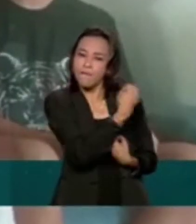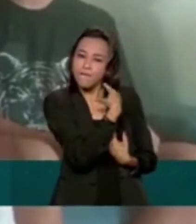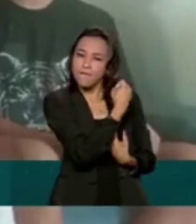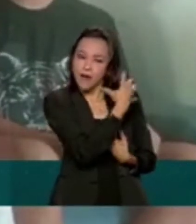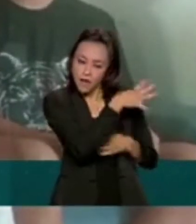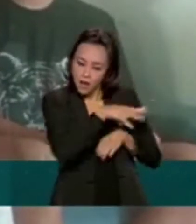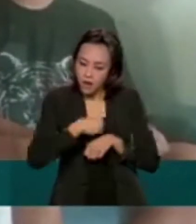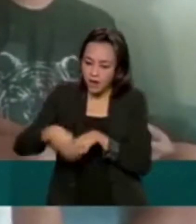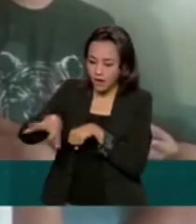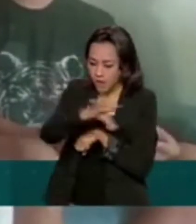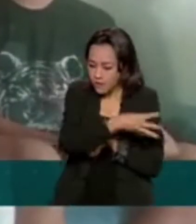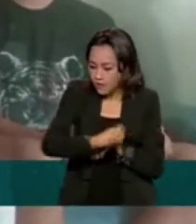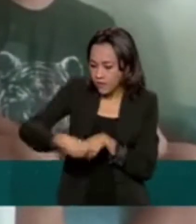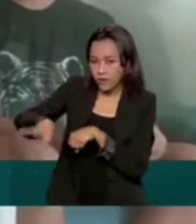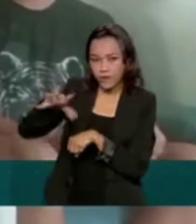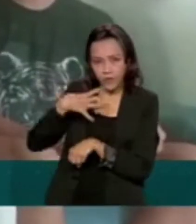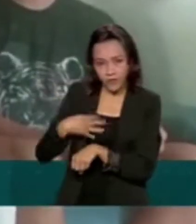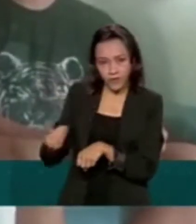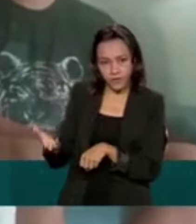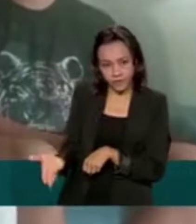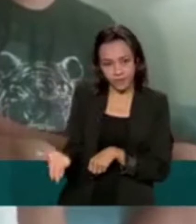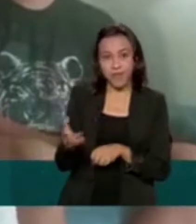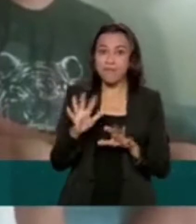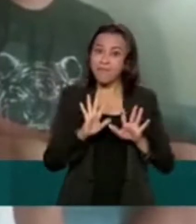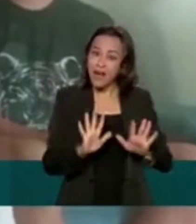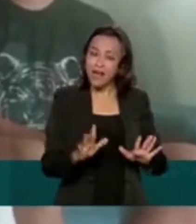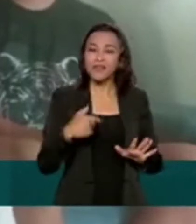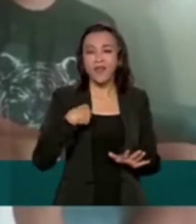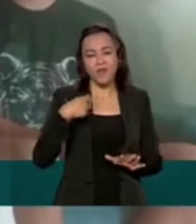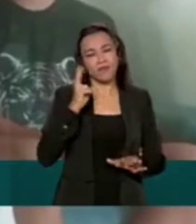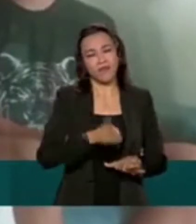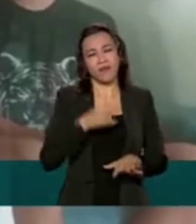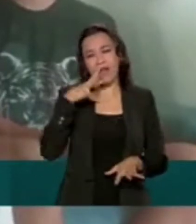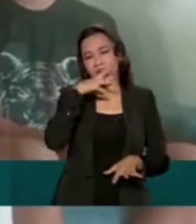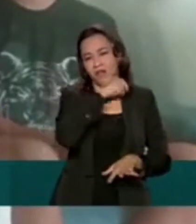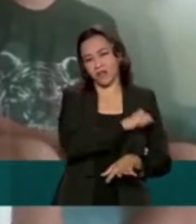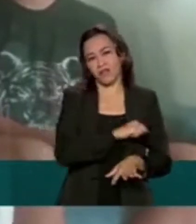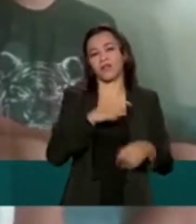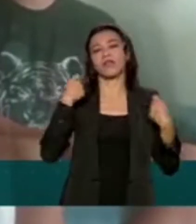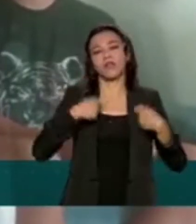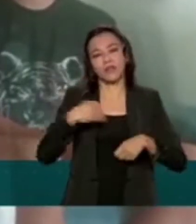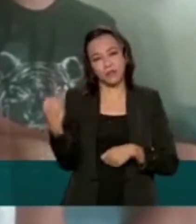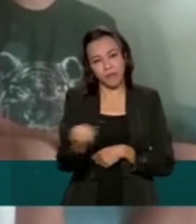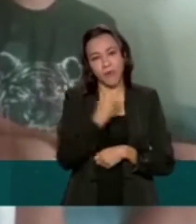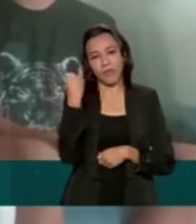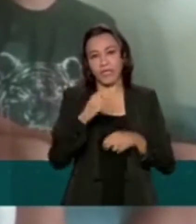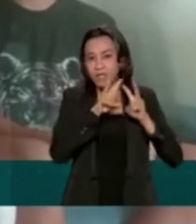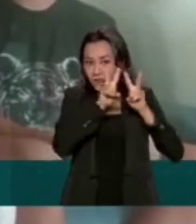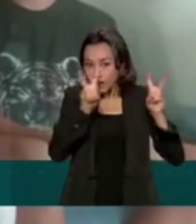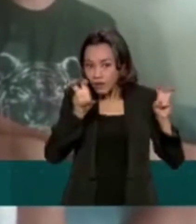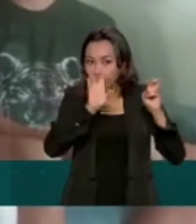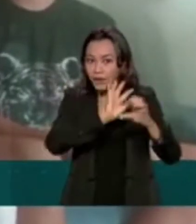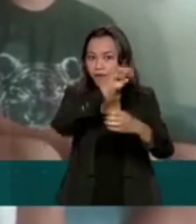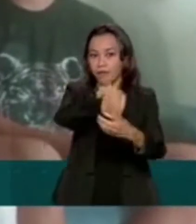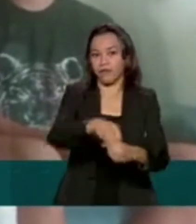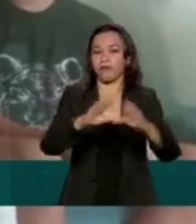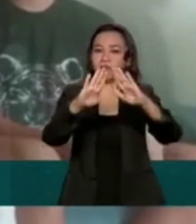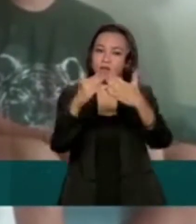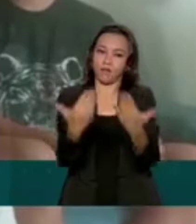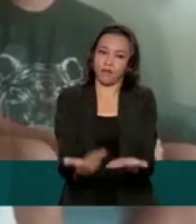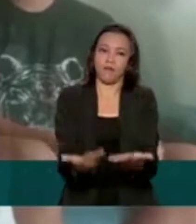gente transmitiu para eles. Mas eu sempre achei necessário realmente estar dentro da escola essa